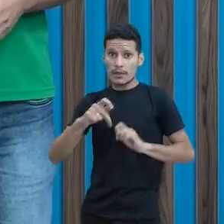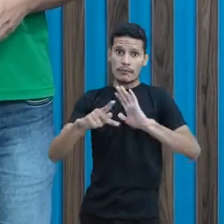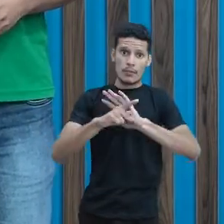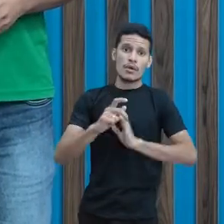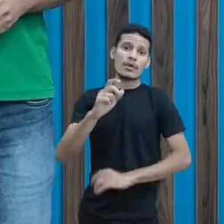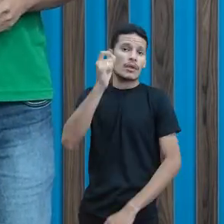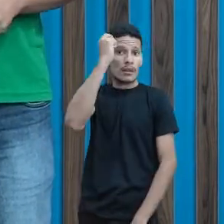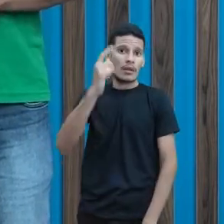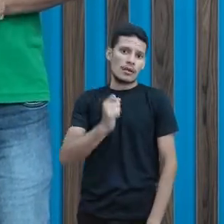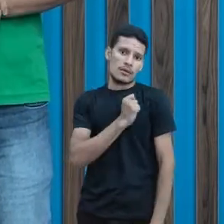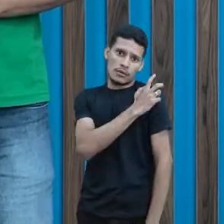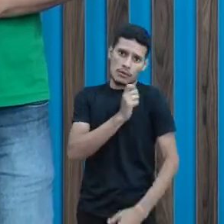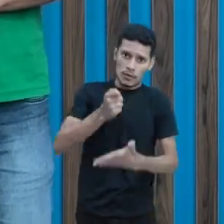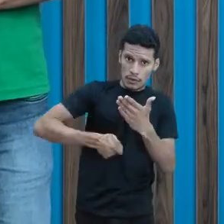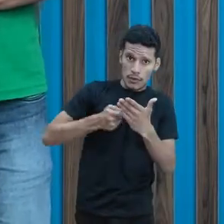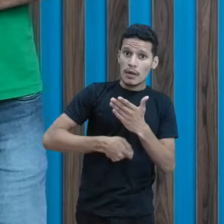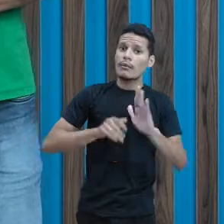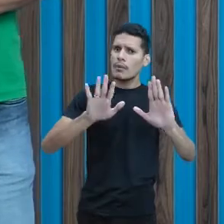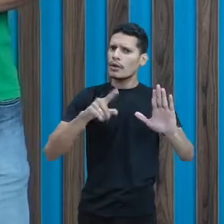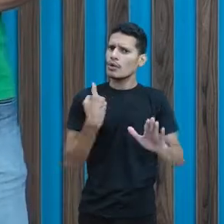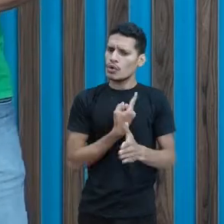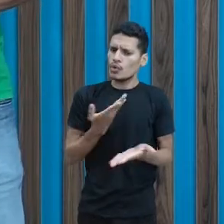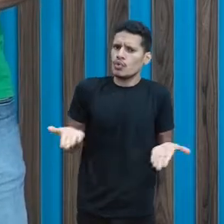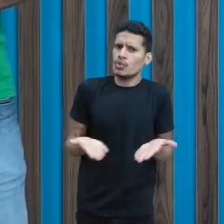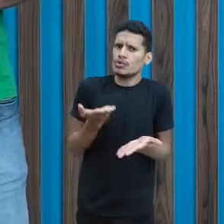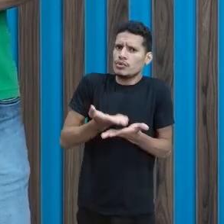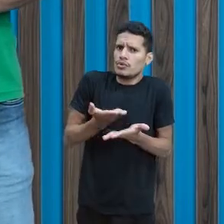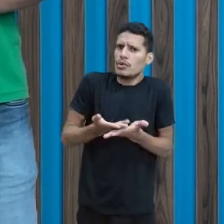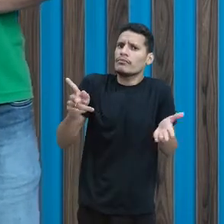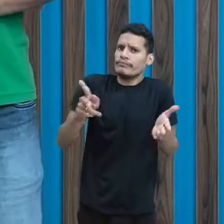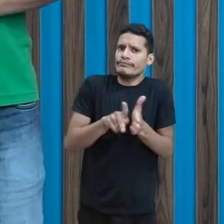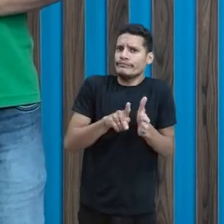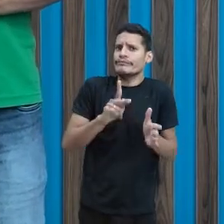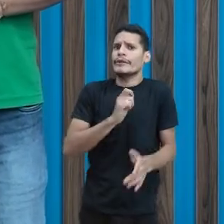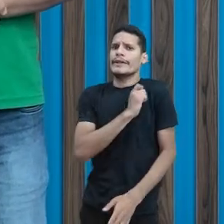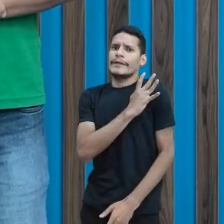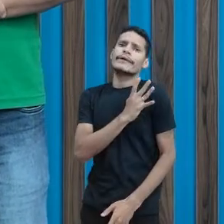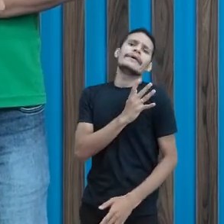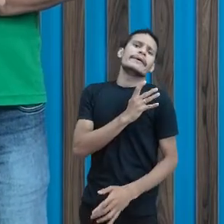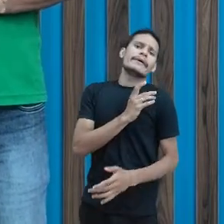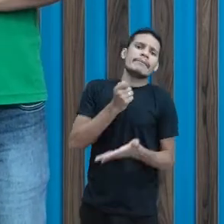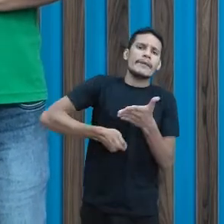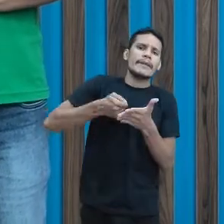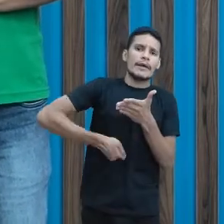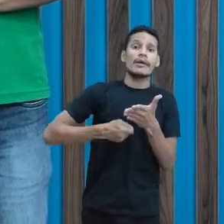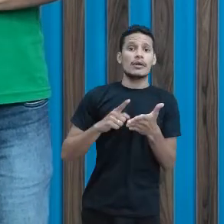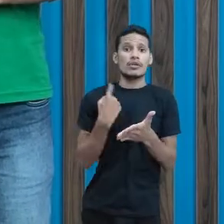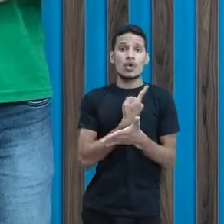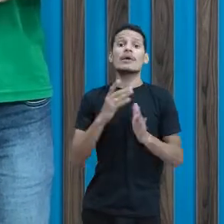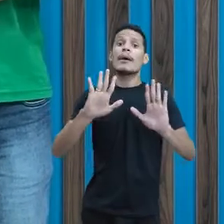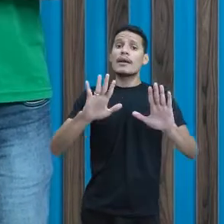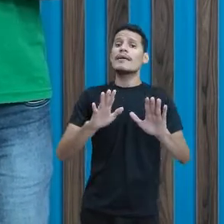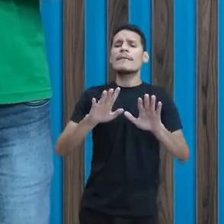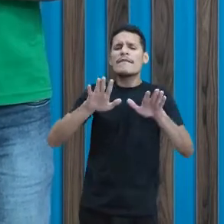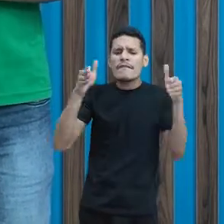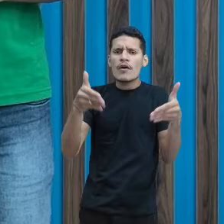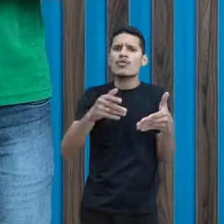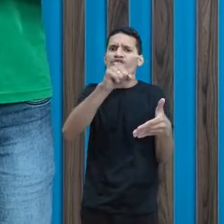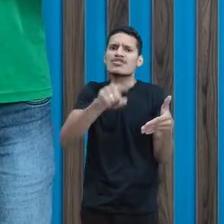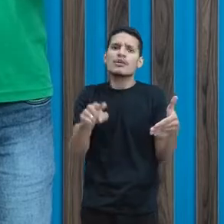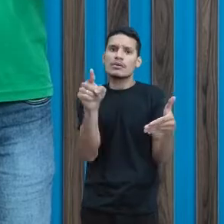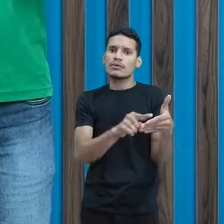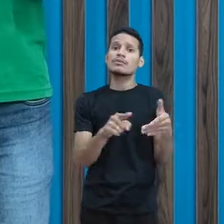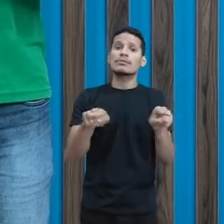ditadura. Hoje nós vamos continuar, né, estudando a ditadura militar, pensando aí, né, na censura e como os